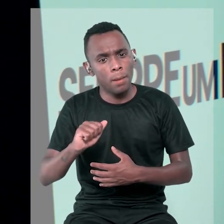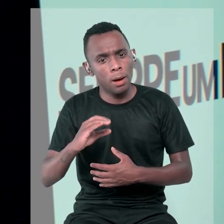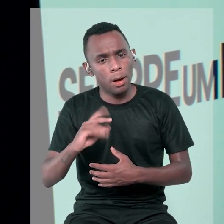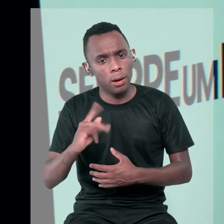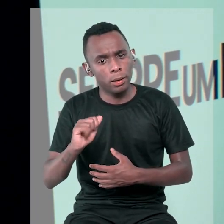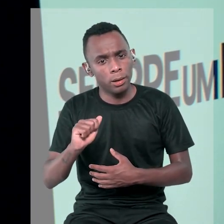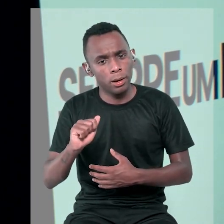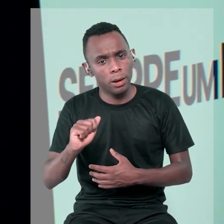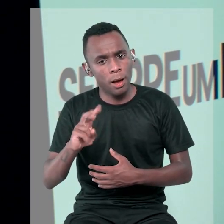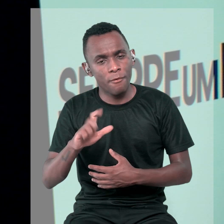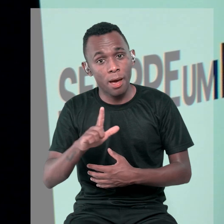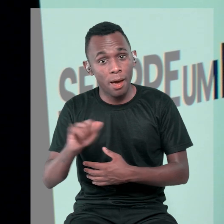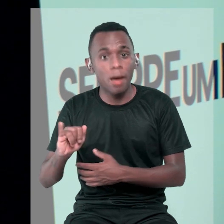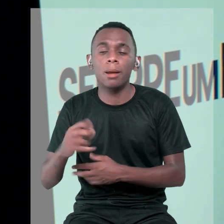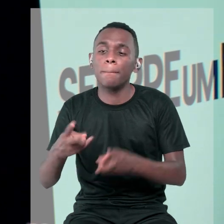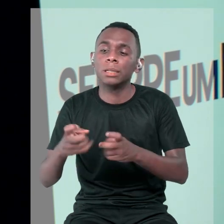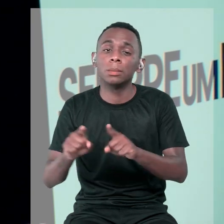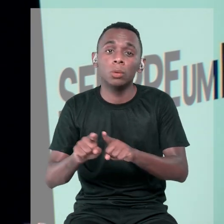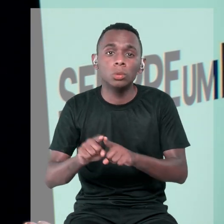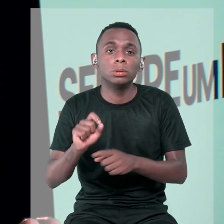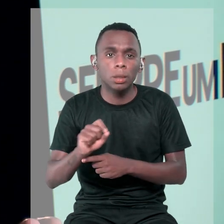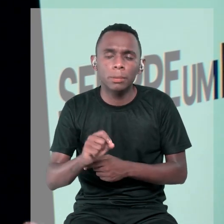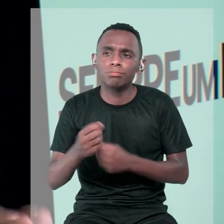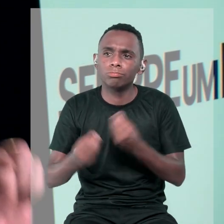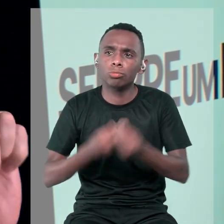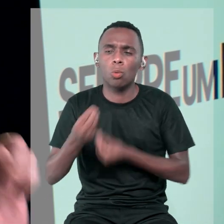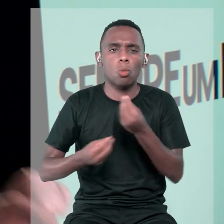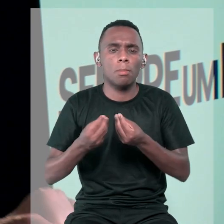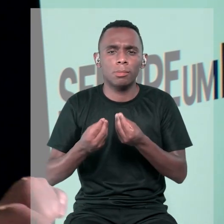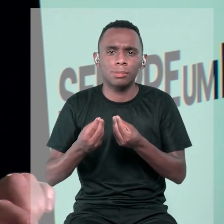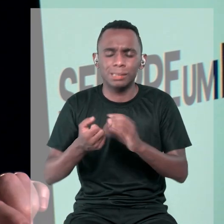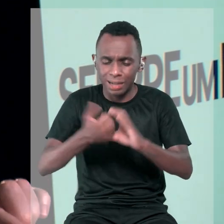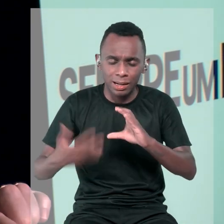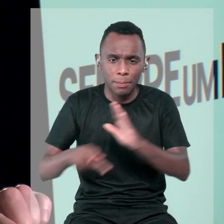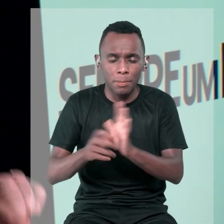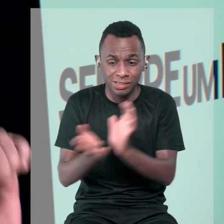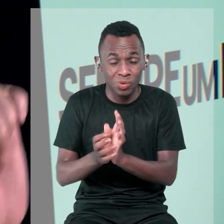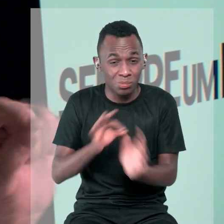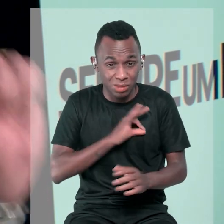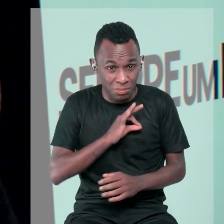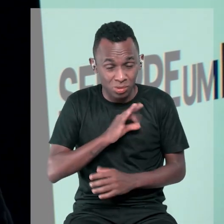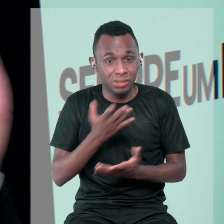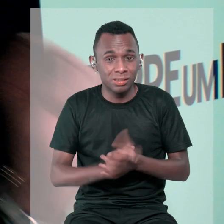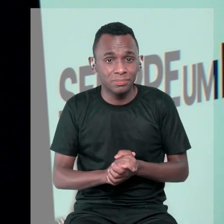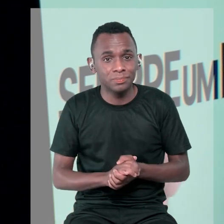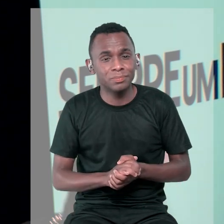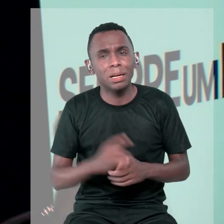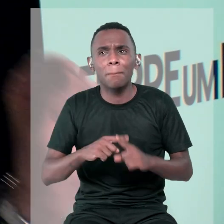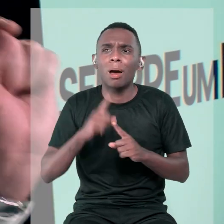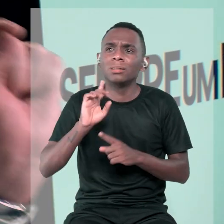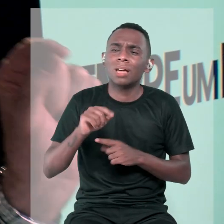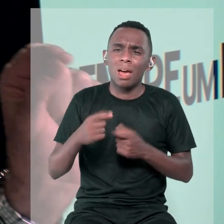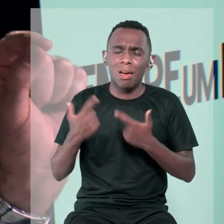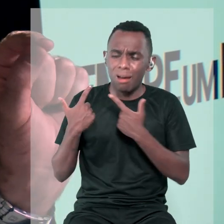porque ele percebia exatamente o caráter nefasto da milícia. E o caráter nefasto não dizia respeito à guerra,